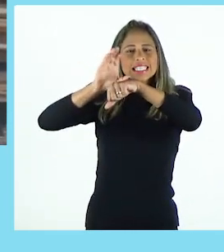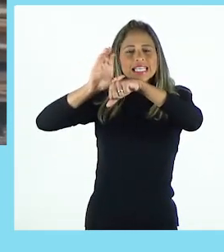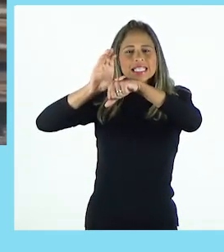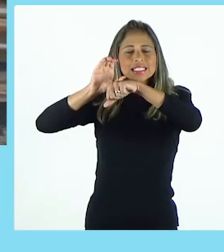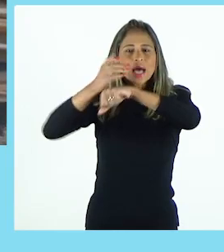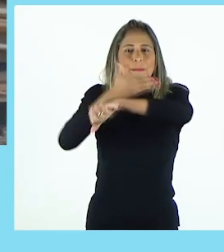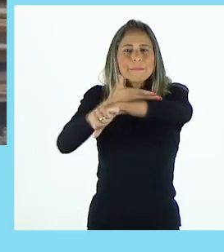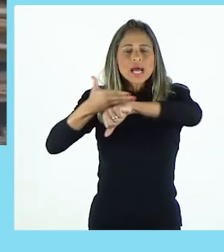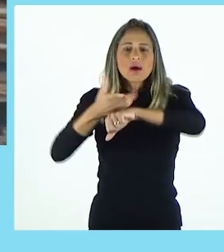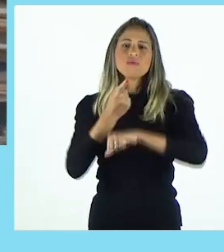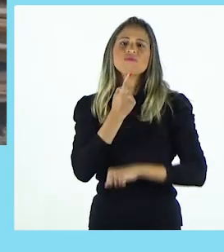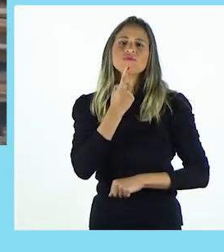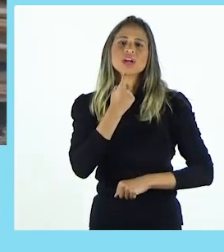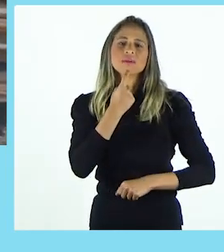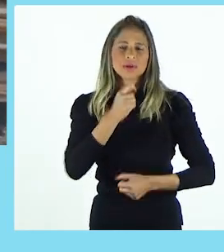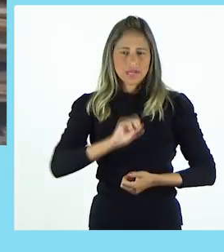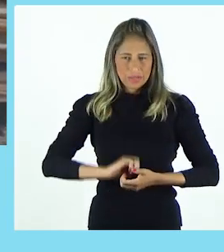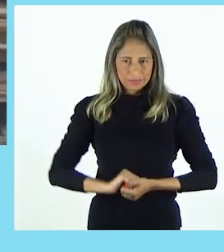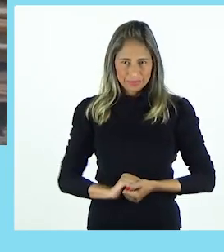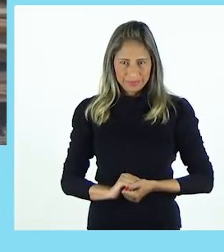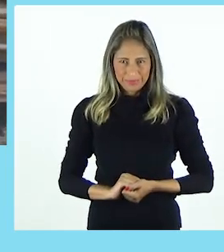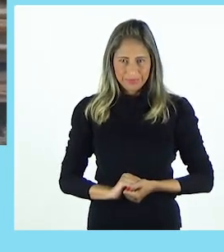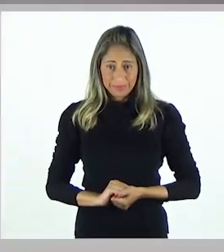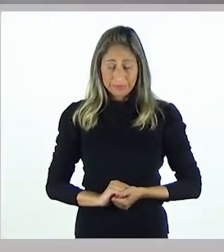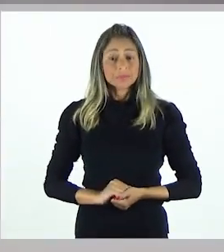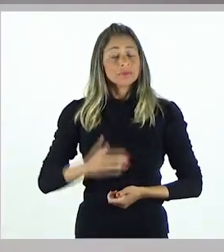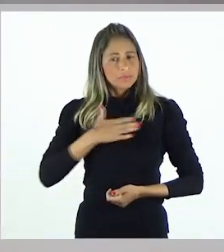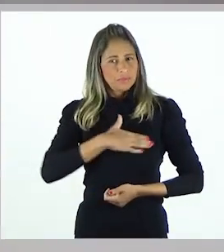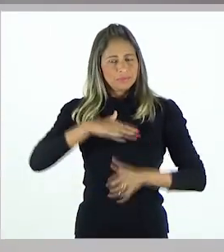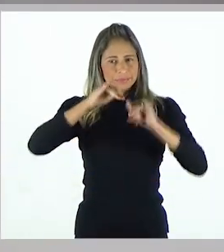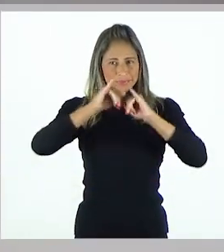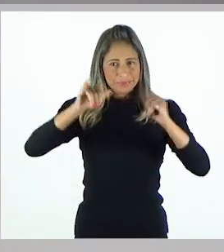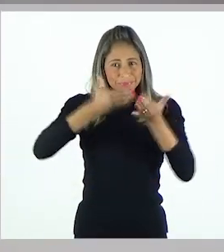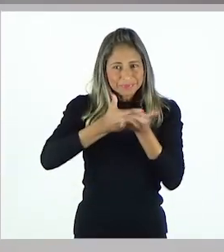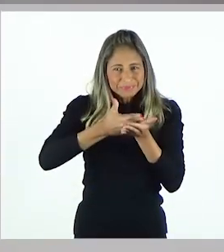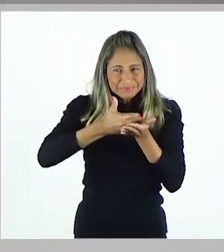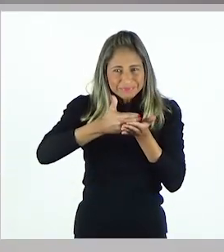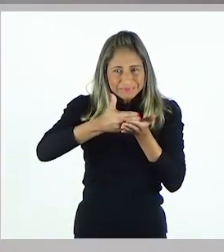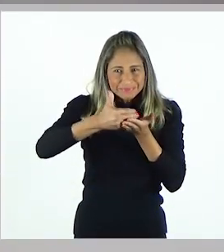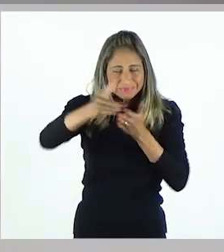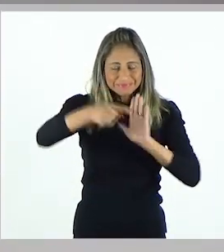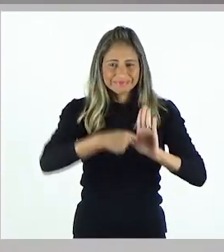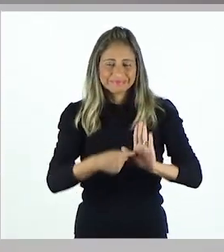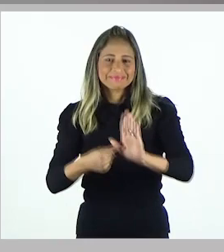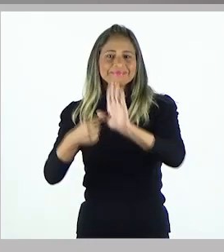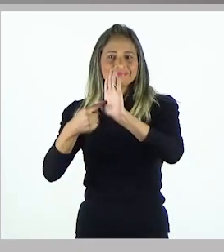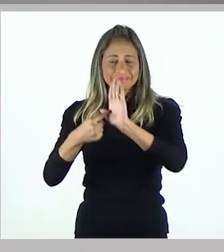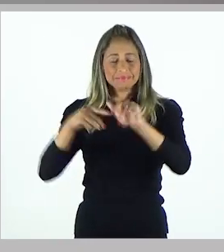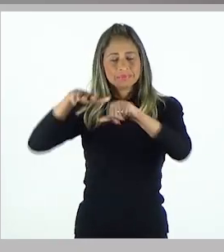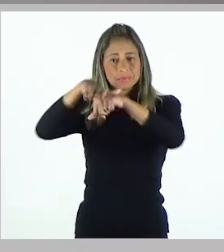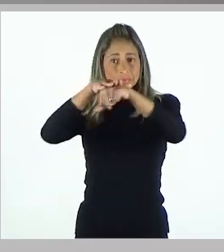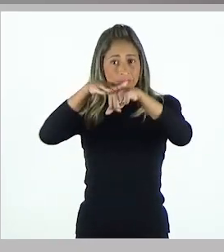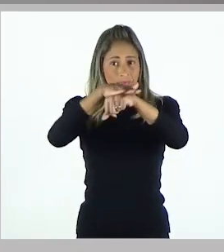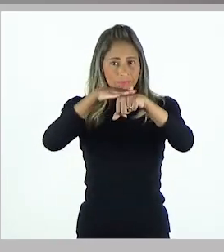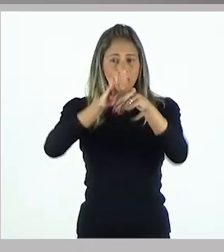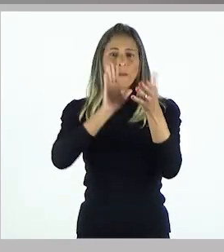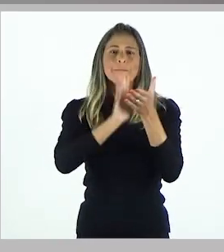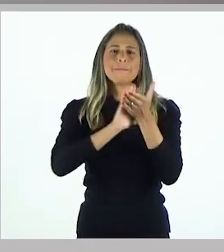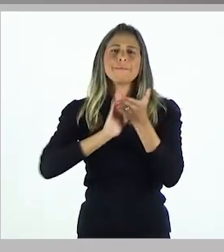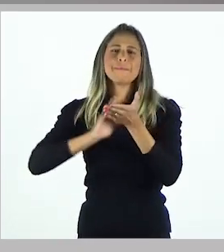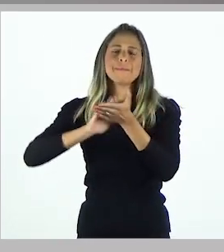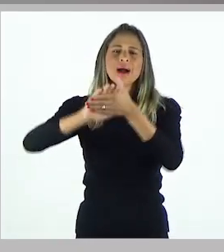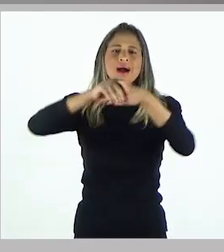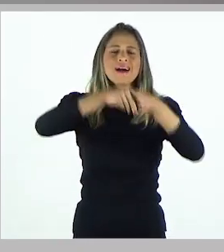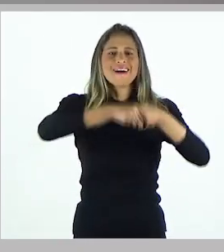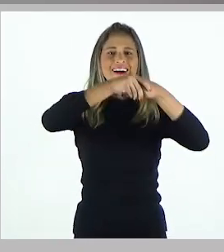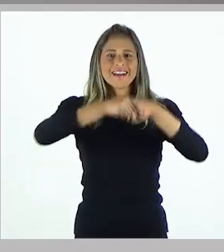cinza, branco e vermelho. Eu gostaria de iniciar essa apresentação, essa conversa,